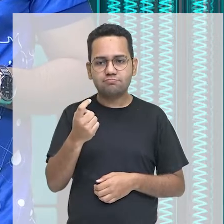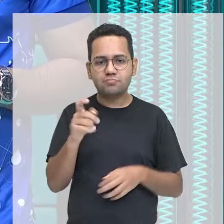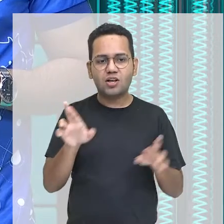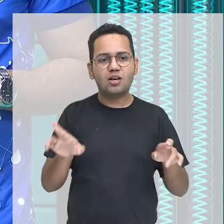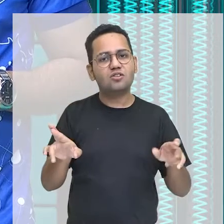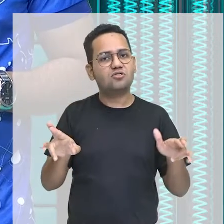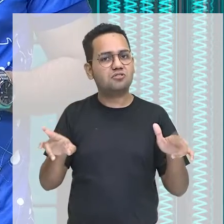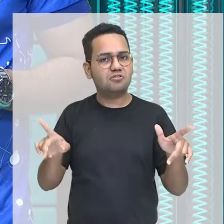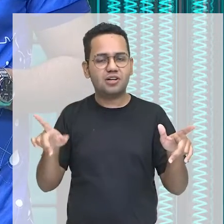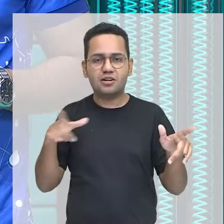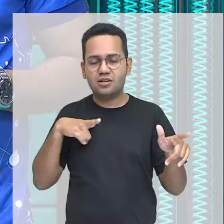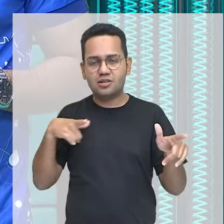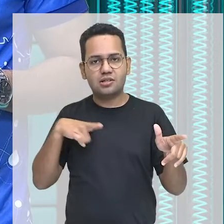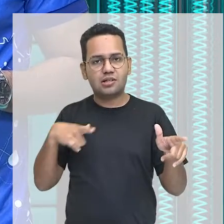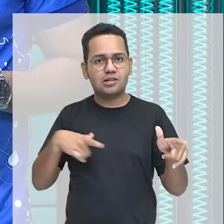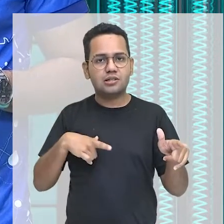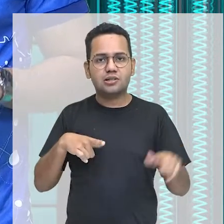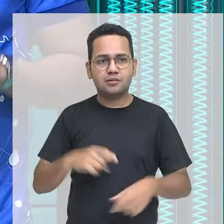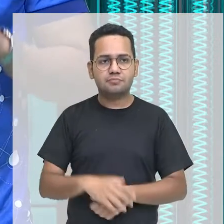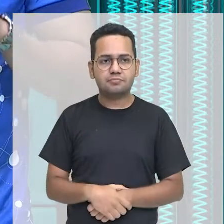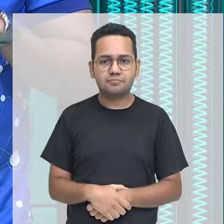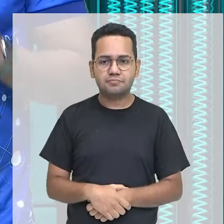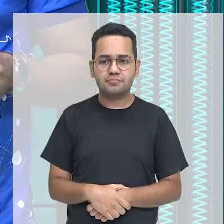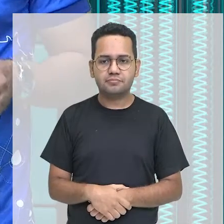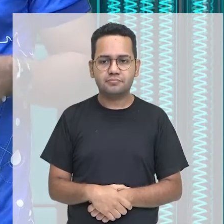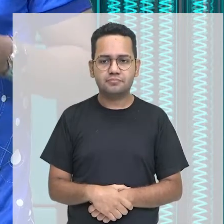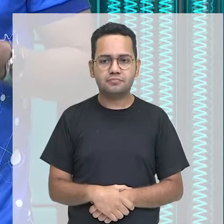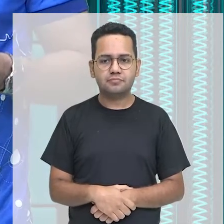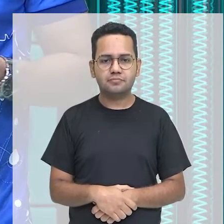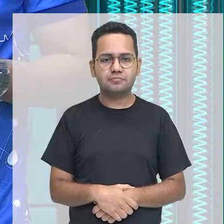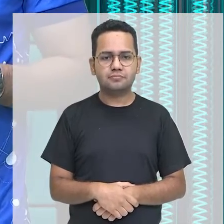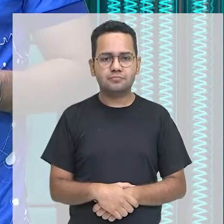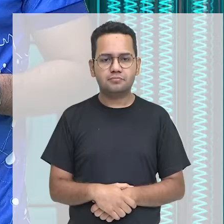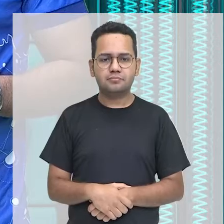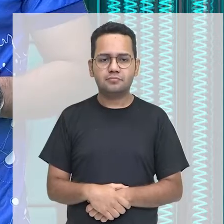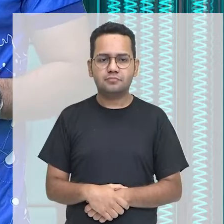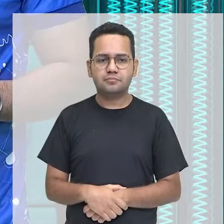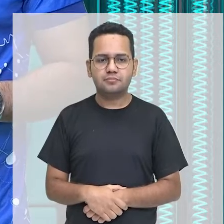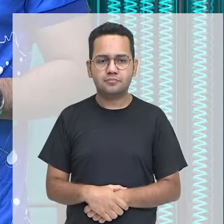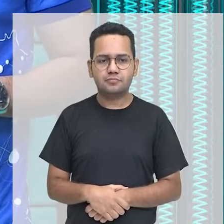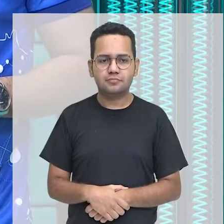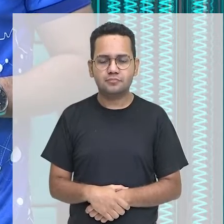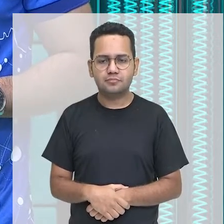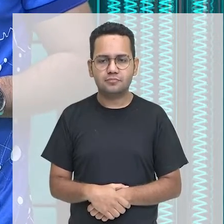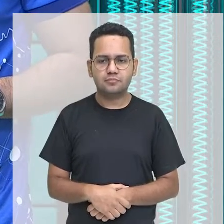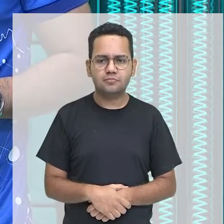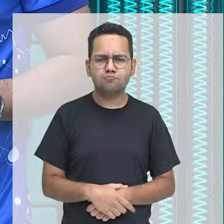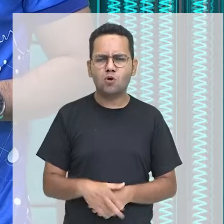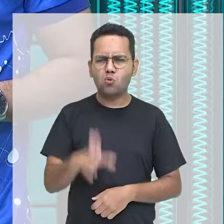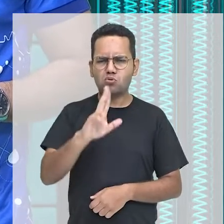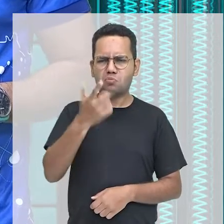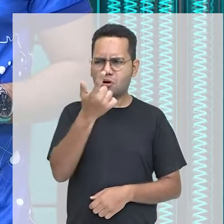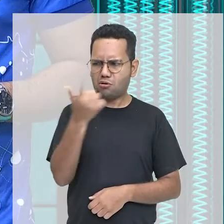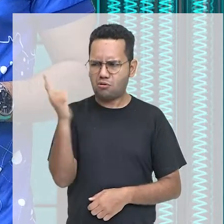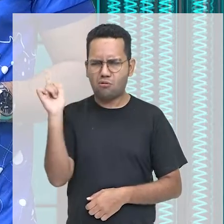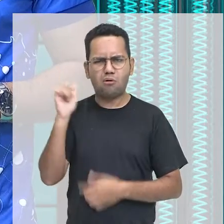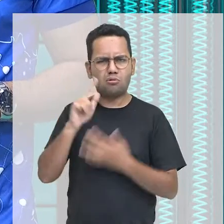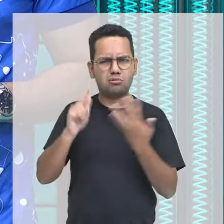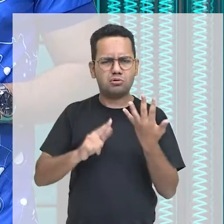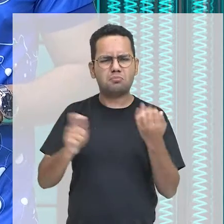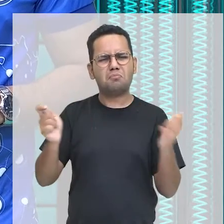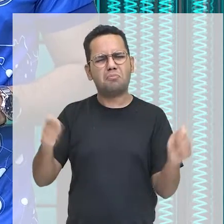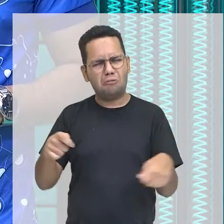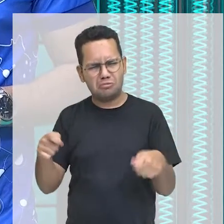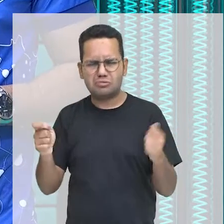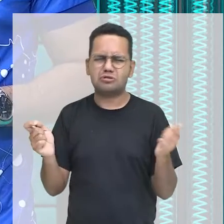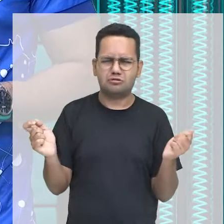muda das frases afirmativas para as negativas. E eu posso utilizar isso para todas as outras situações, tá? Não somente em frase, em